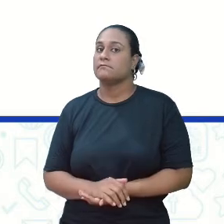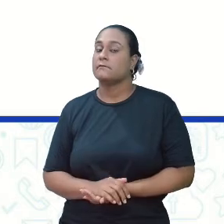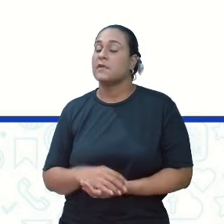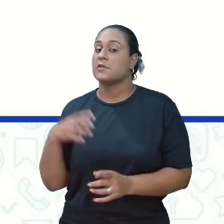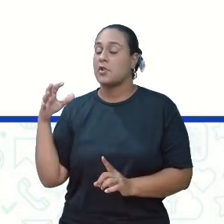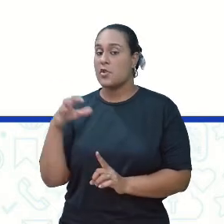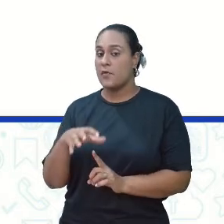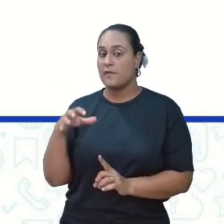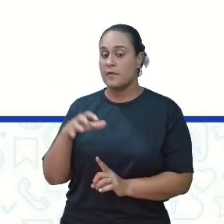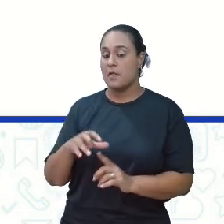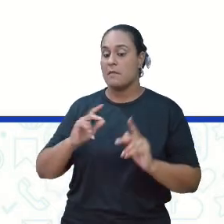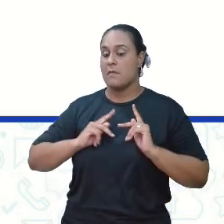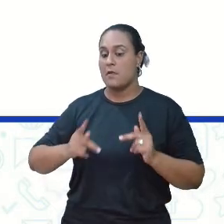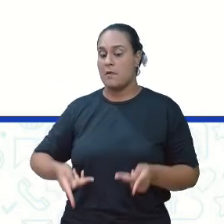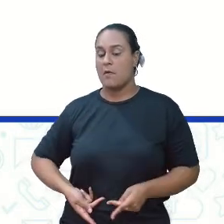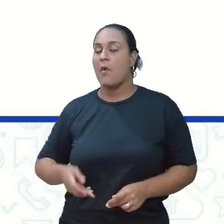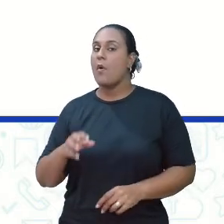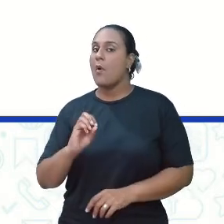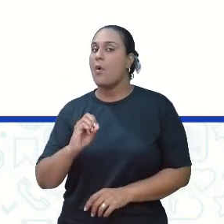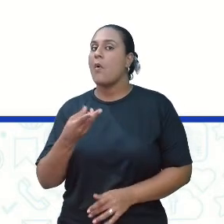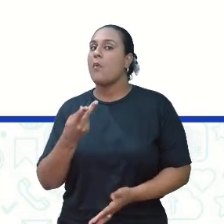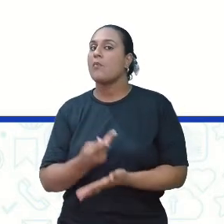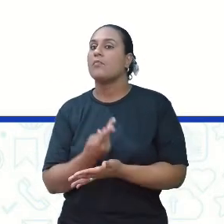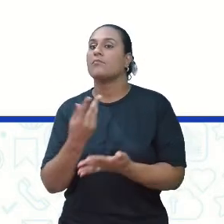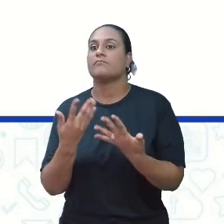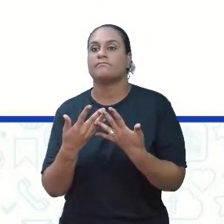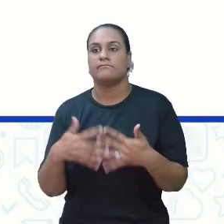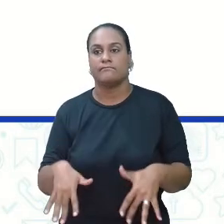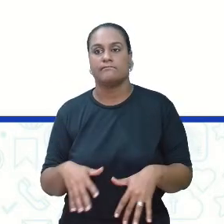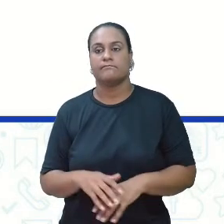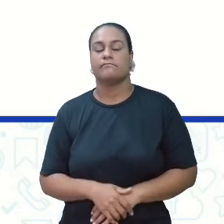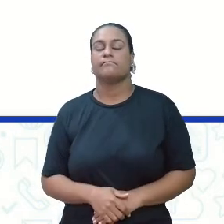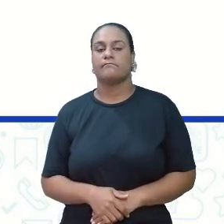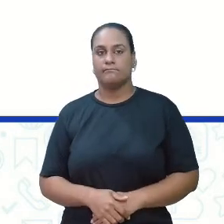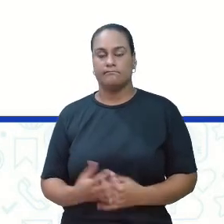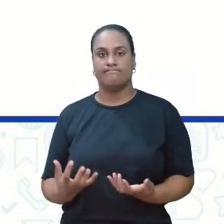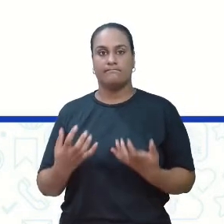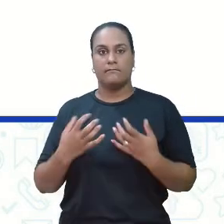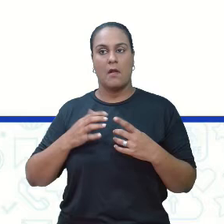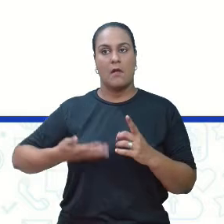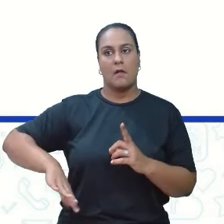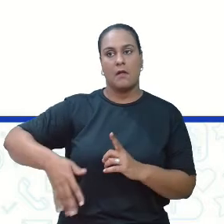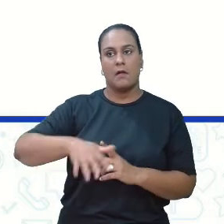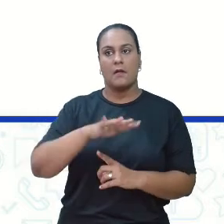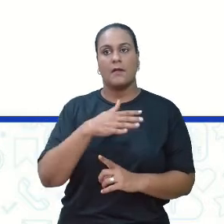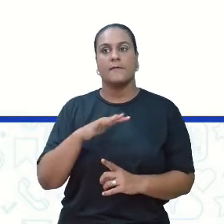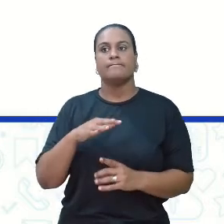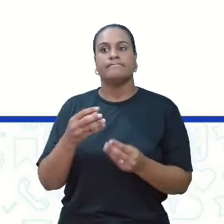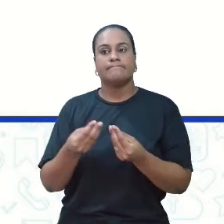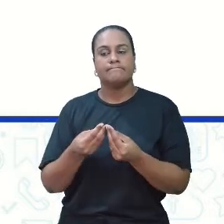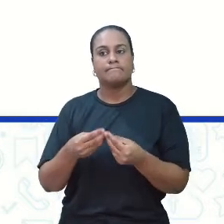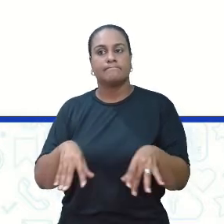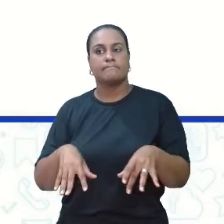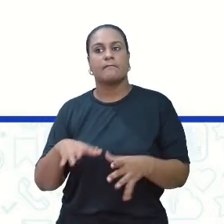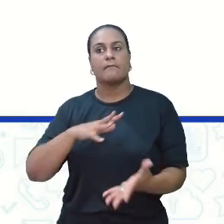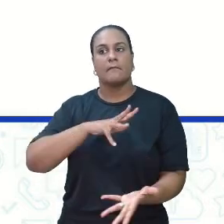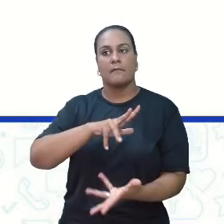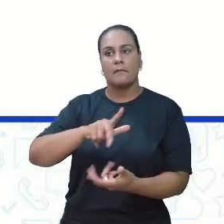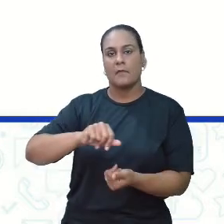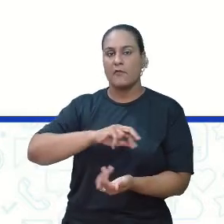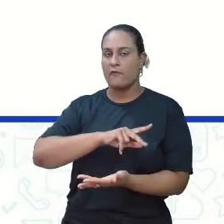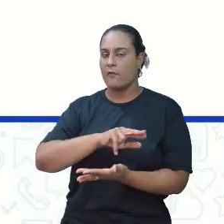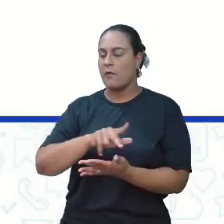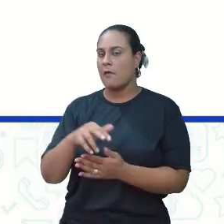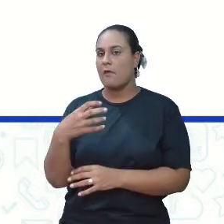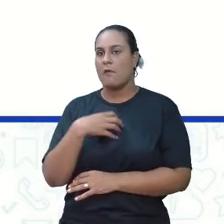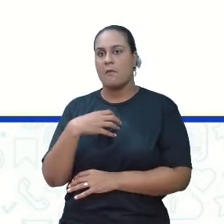provocada pela ação humana ou fenômenos naturais. Os impactos ambientais afetam o planeta de várias